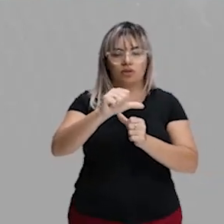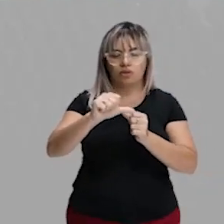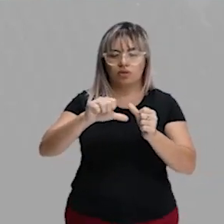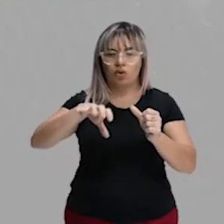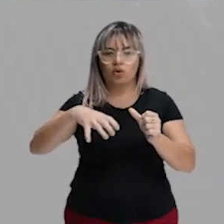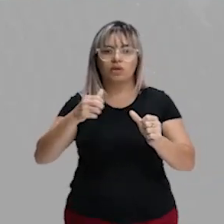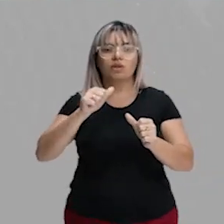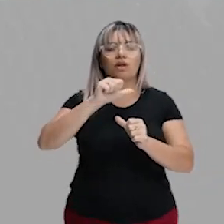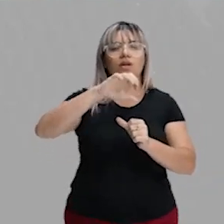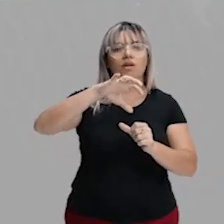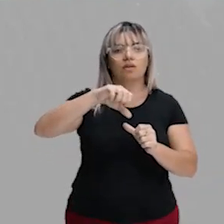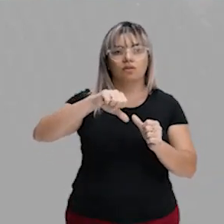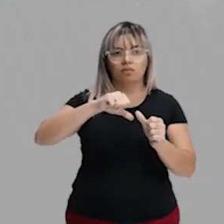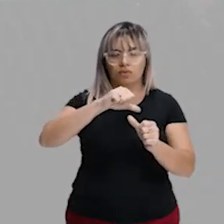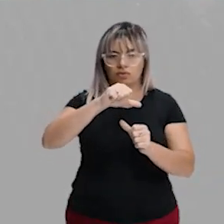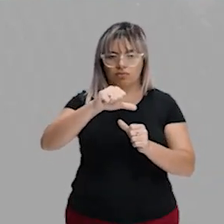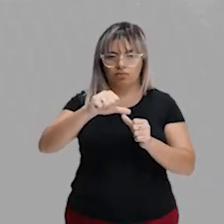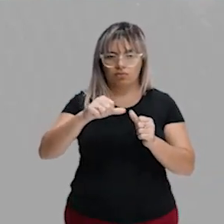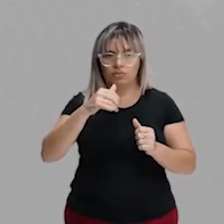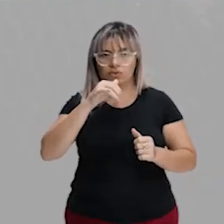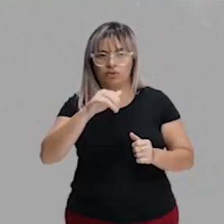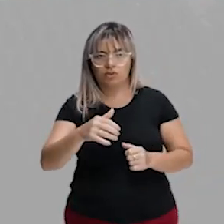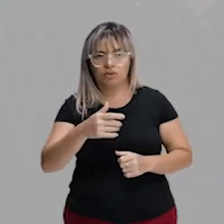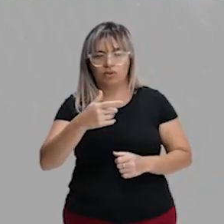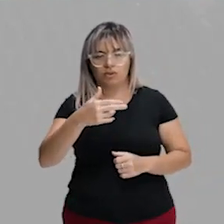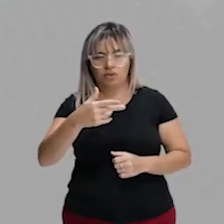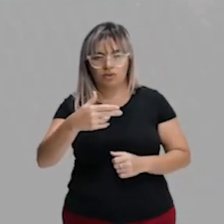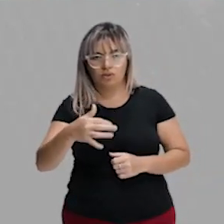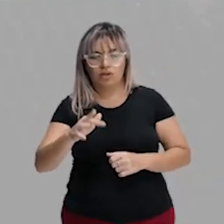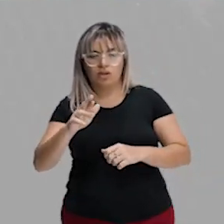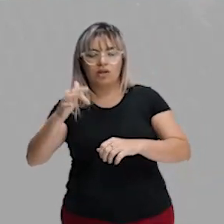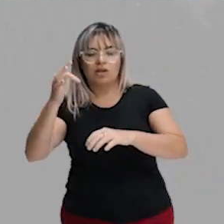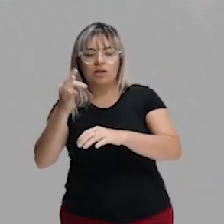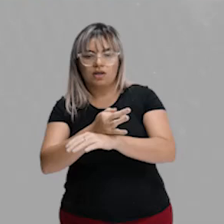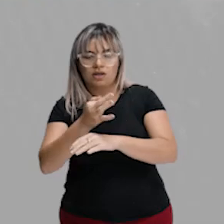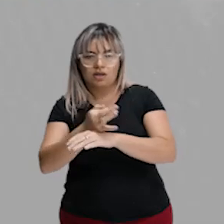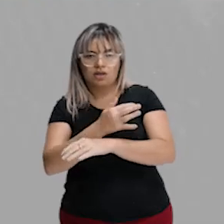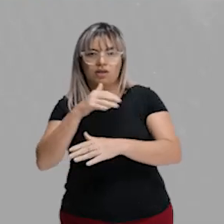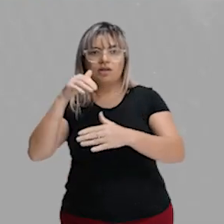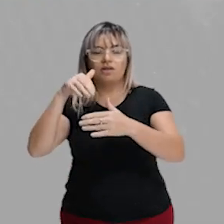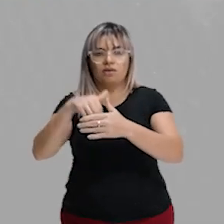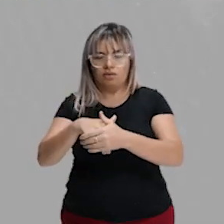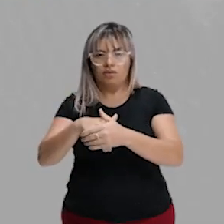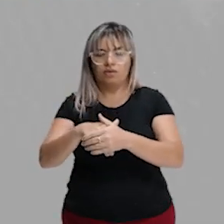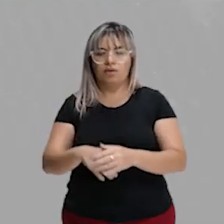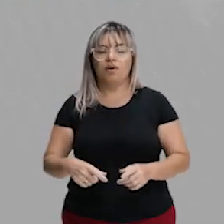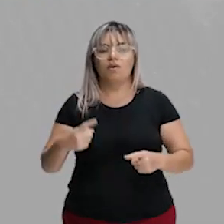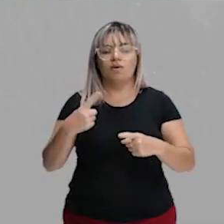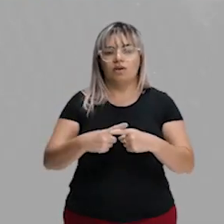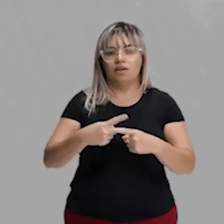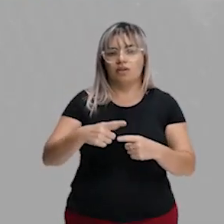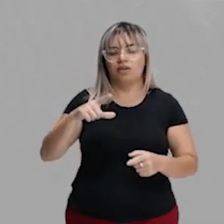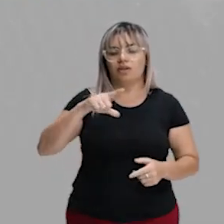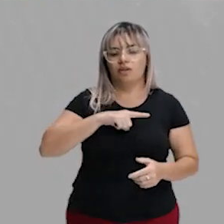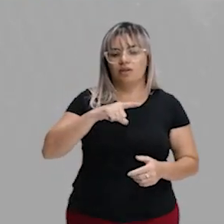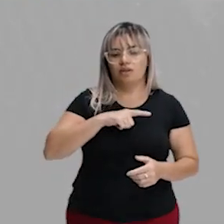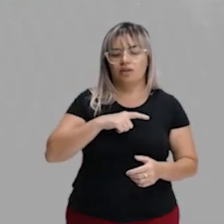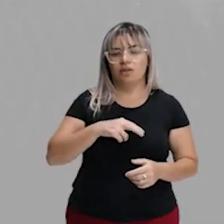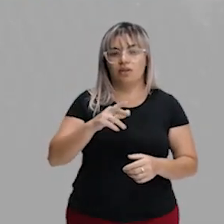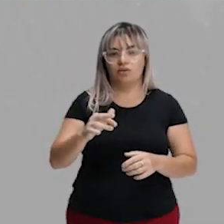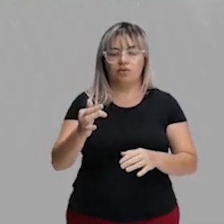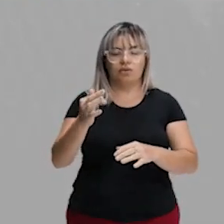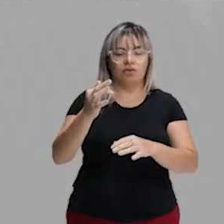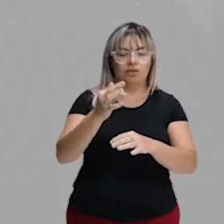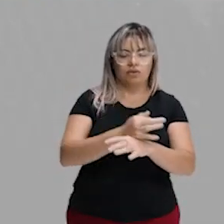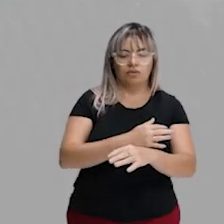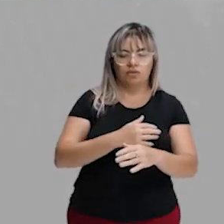a resistência interna. Existe um resistor lá, esse resistor aquece, tá certo? E parte dessa energia ela é dissipada. Então,